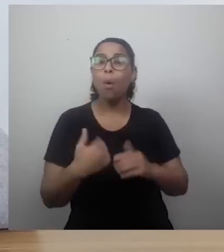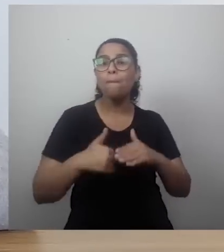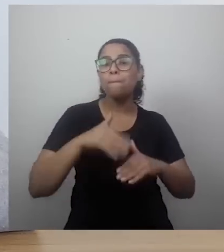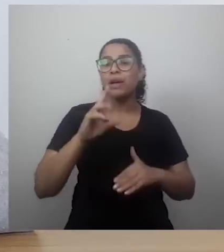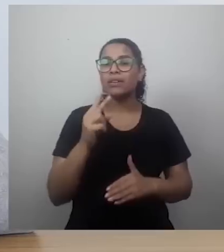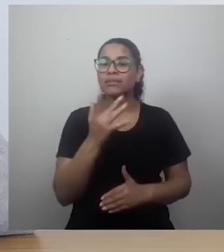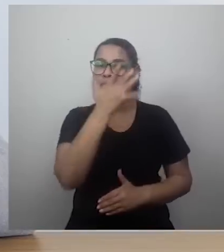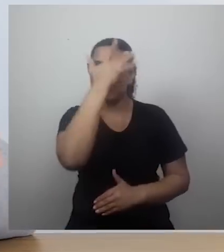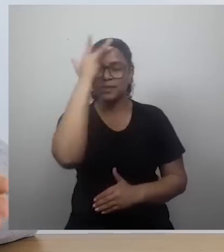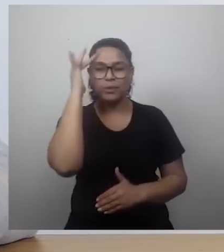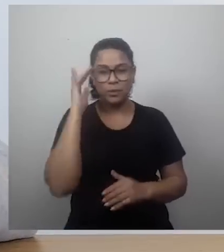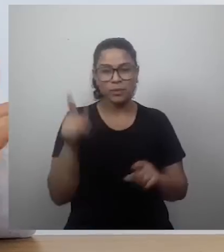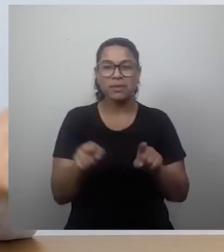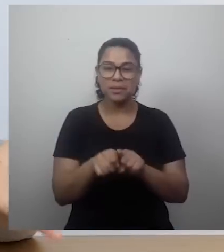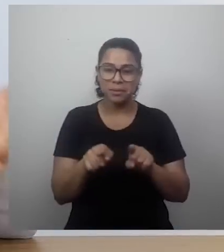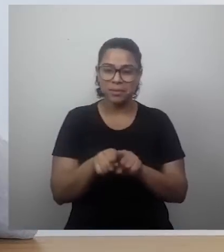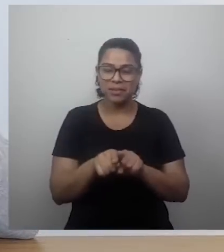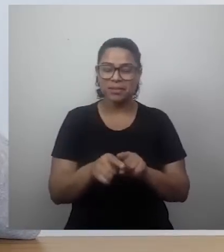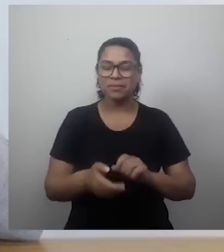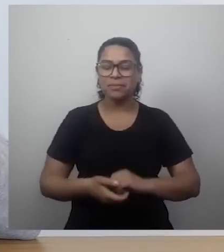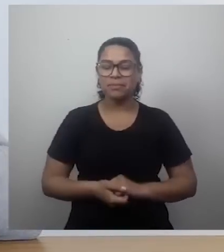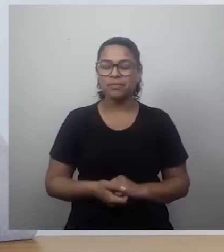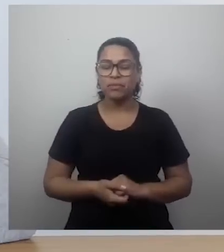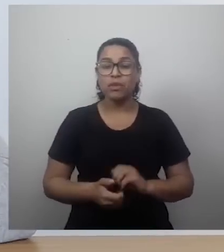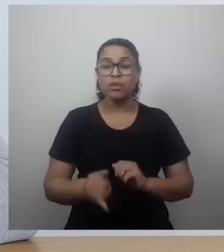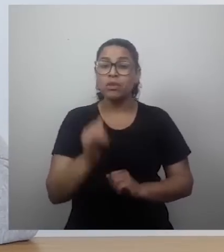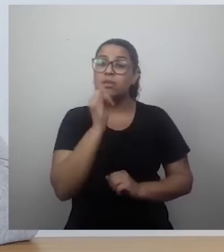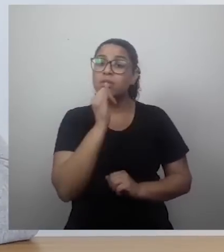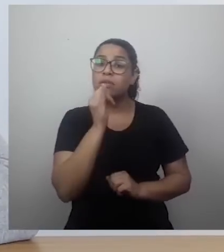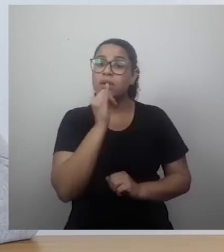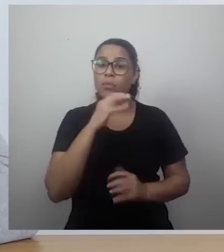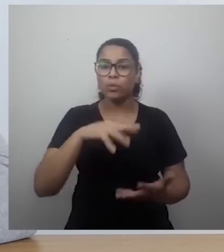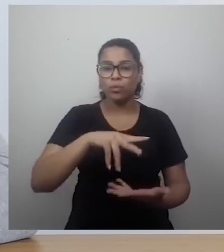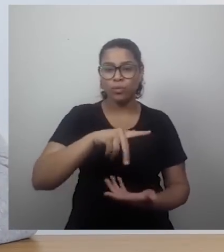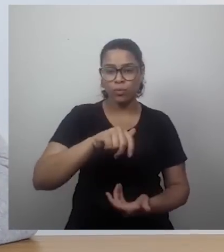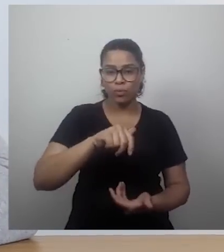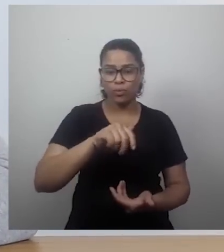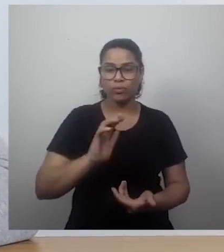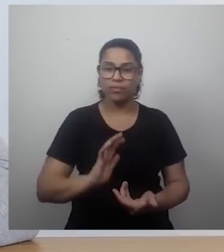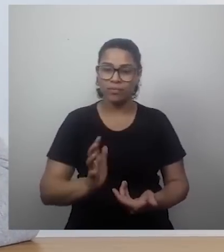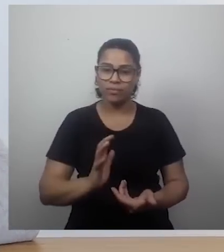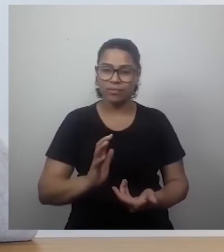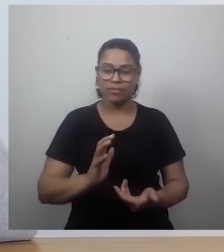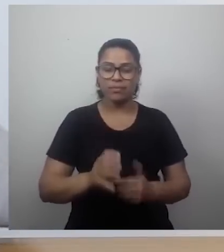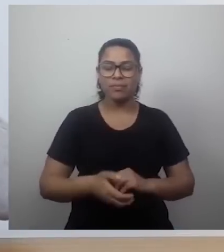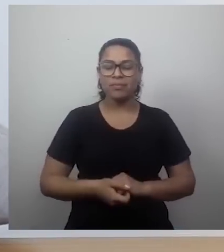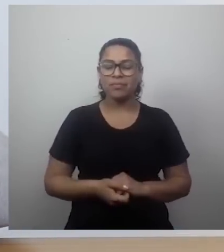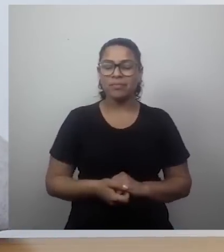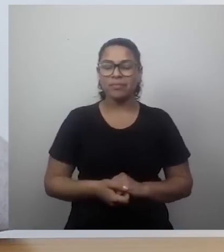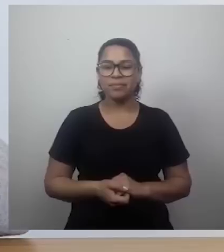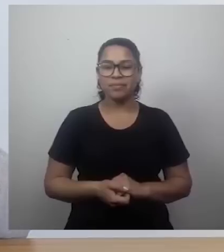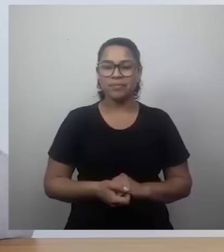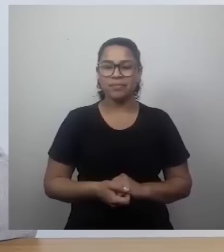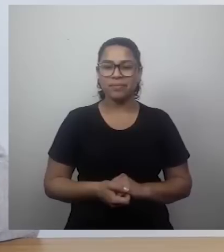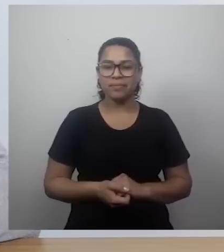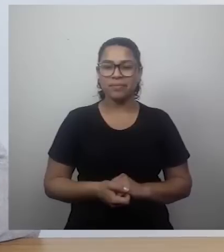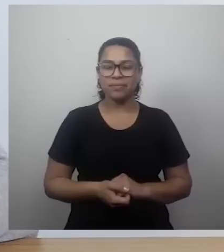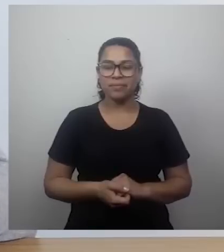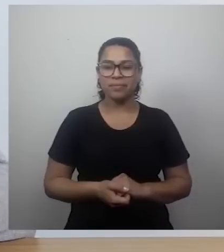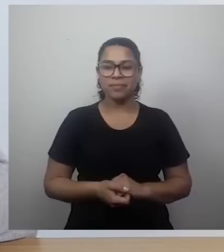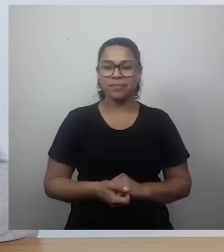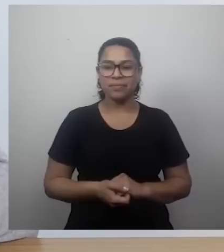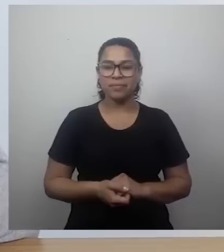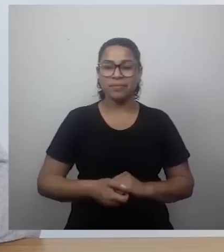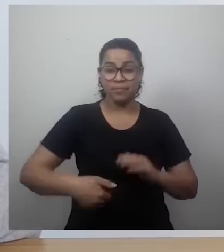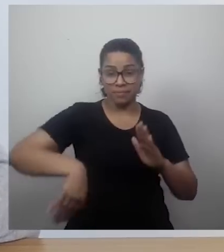dar alguns exemplos de lutas orientais e ocidentais para vocês. Temos o exemplo das lutas de origem